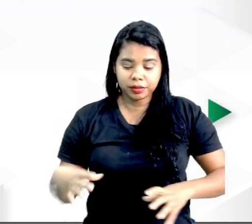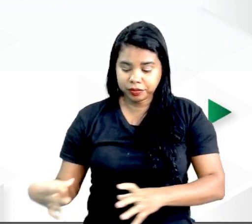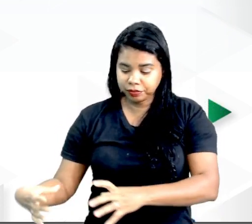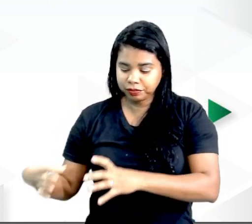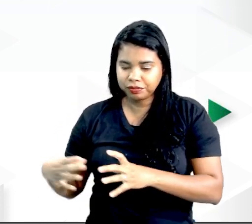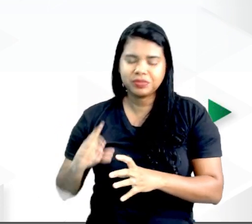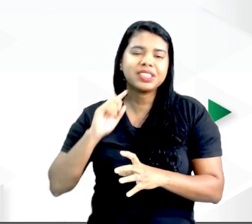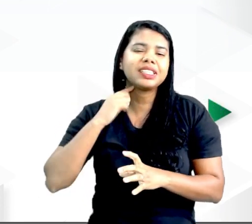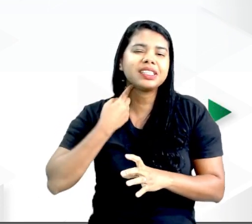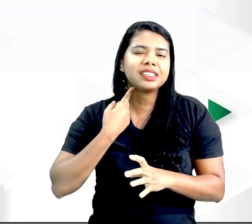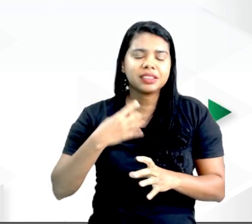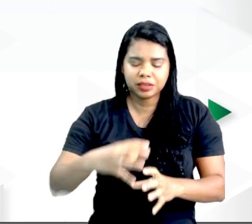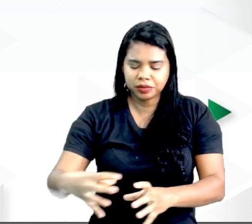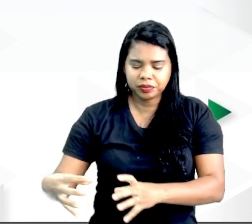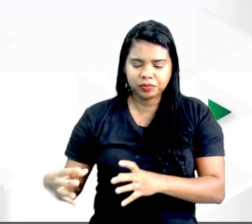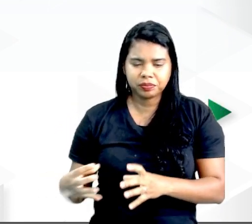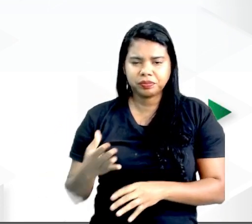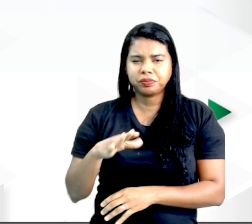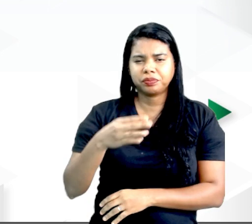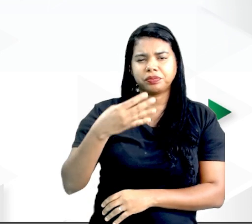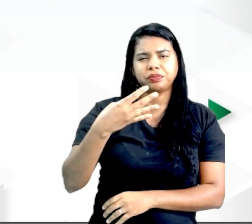de lixo. Desse total,